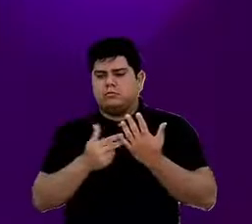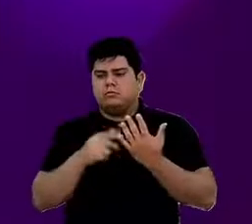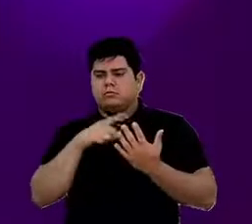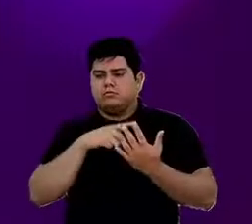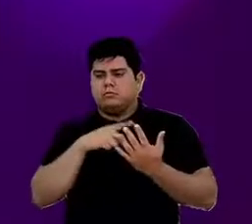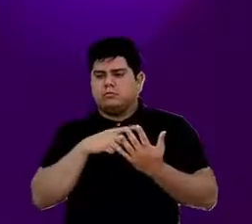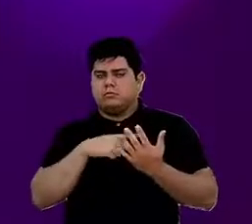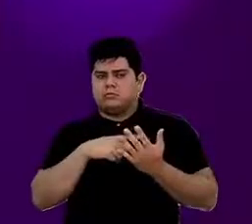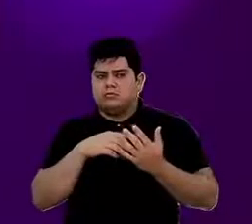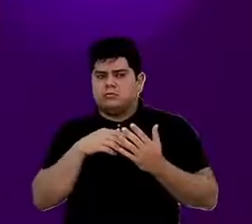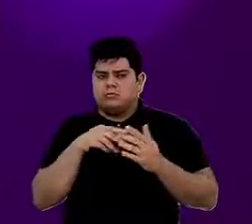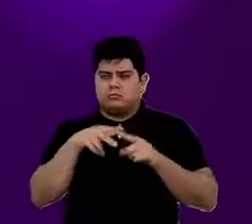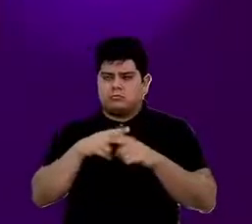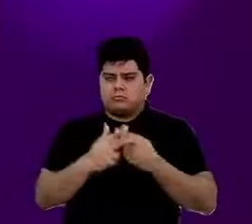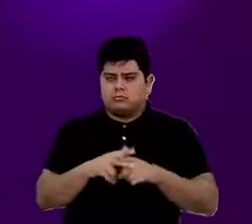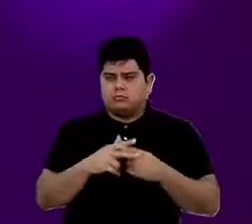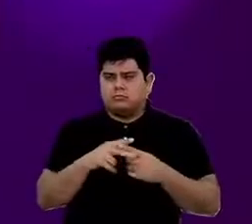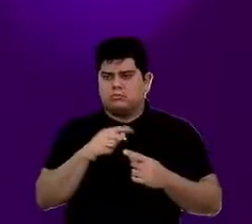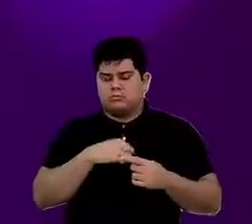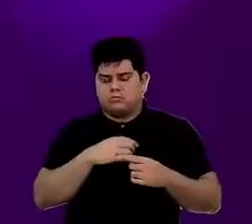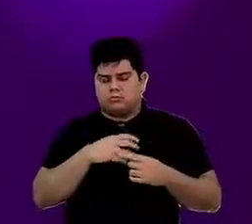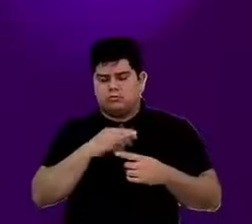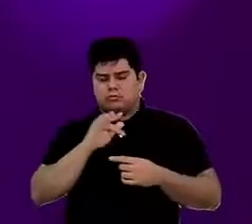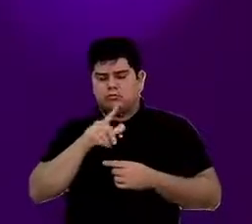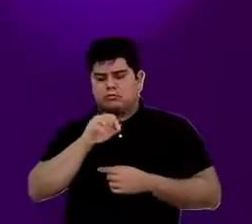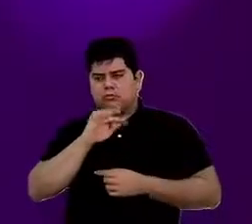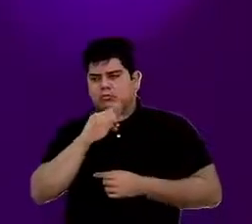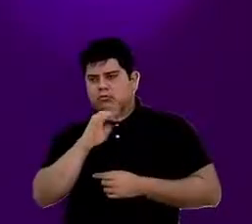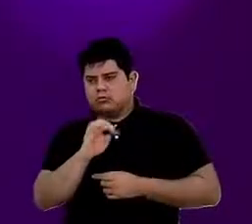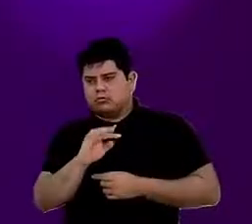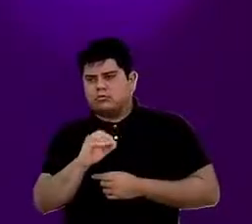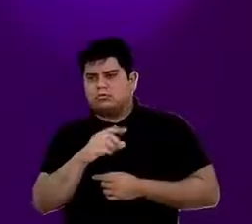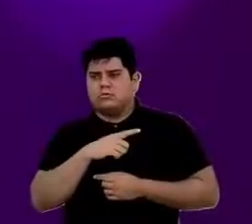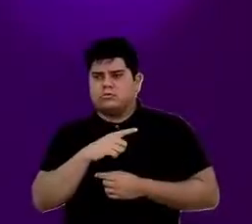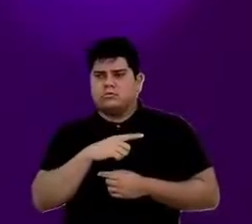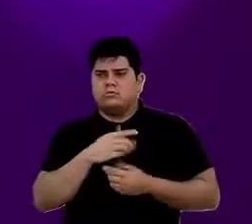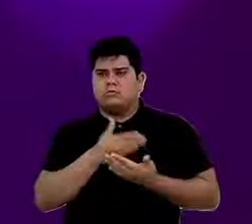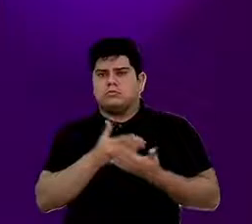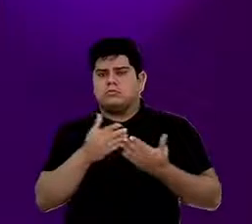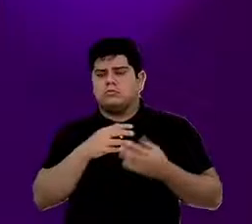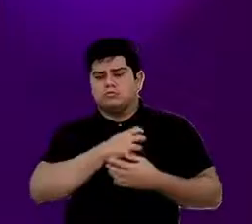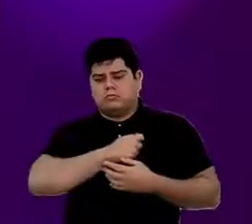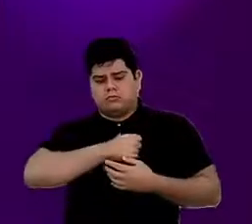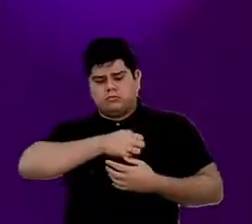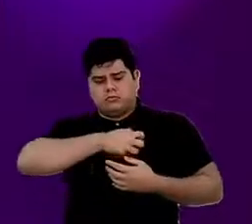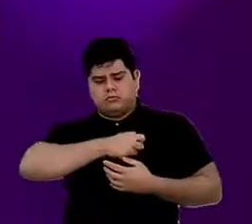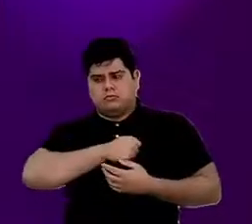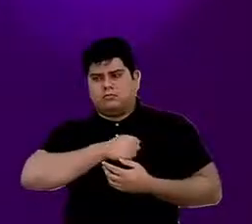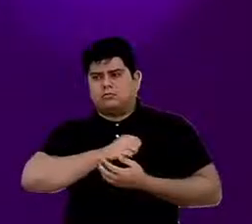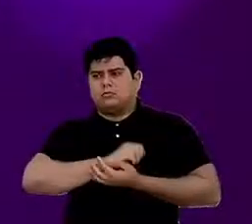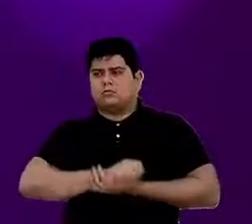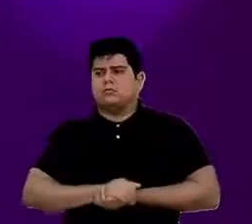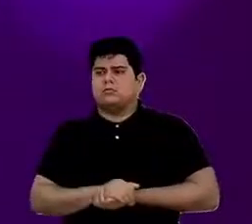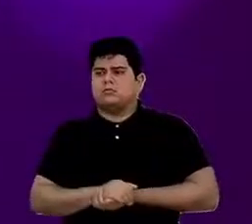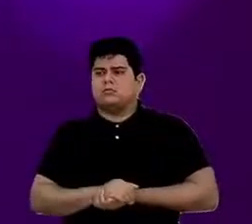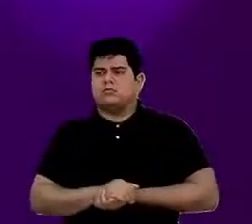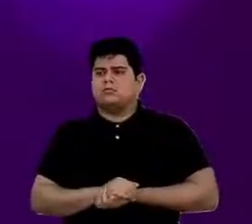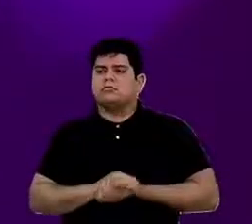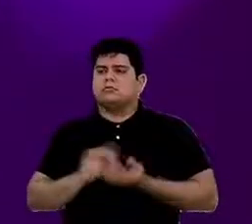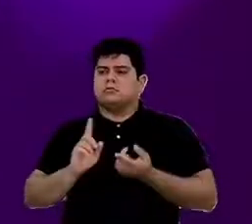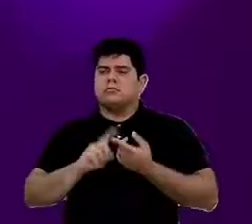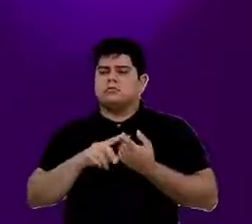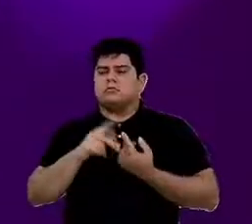reparo, trabalhando no anel, no folheto, nas cordas tendíneas ou até no ventrículo, e as próprias